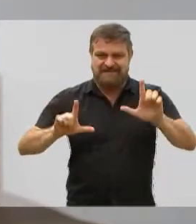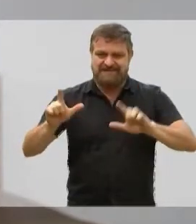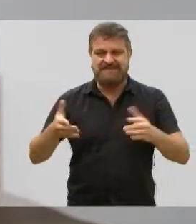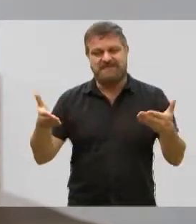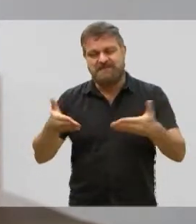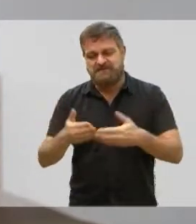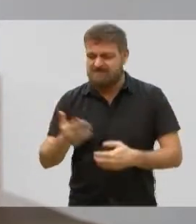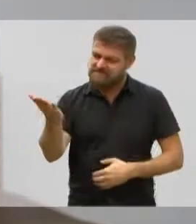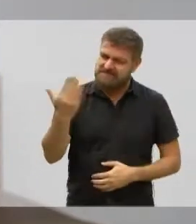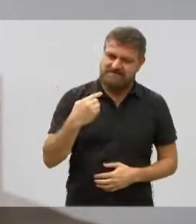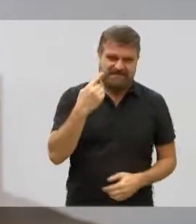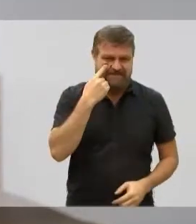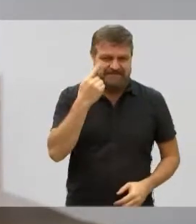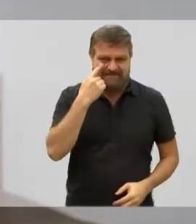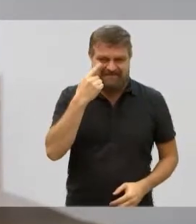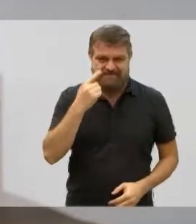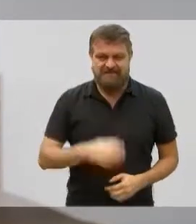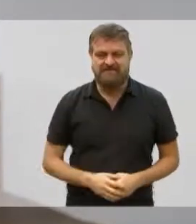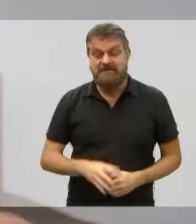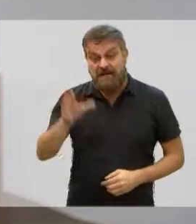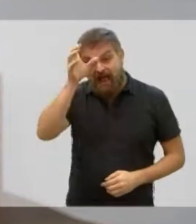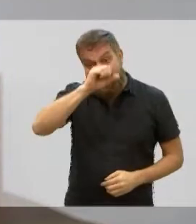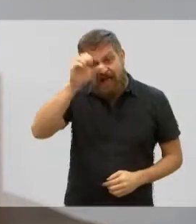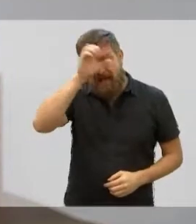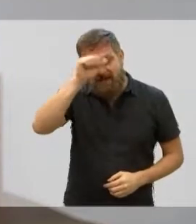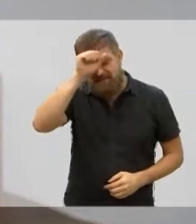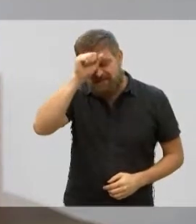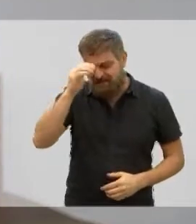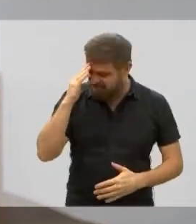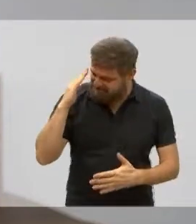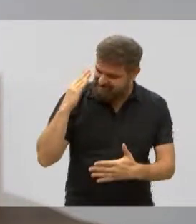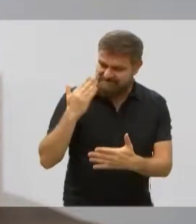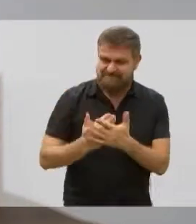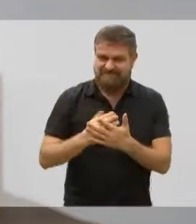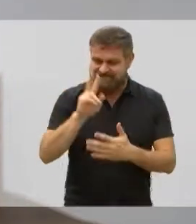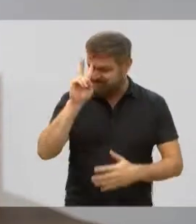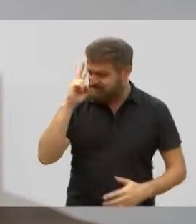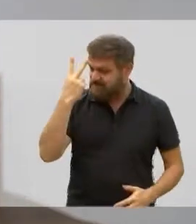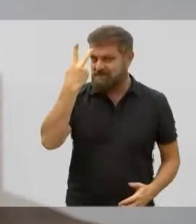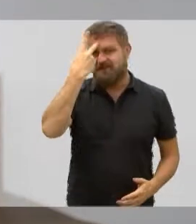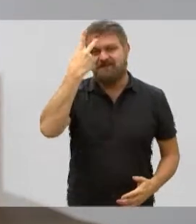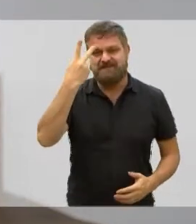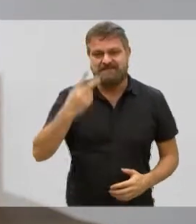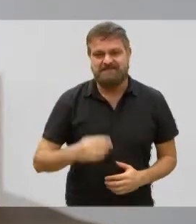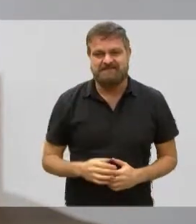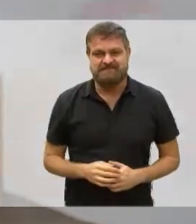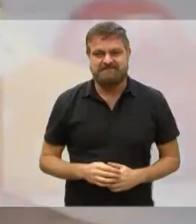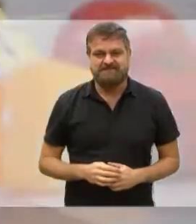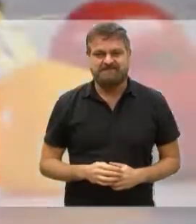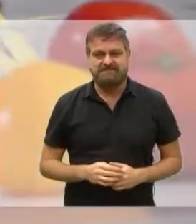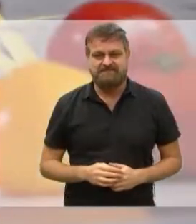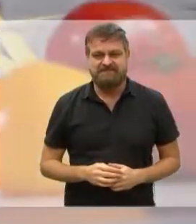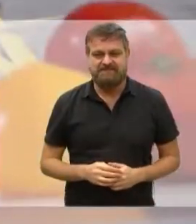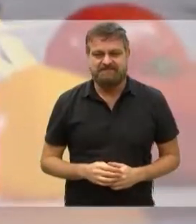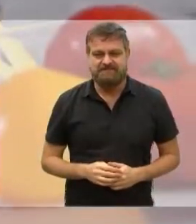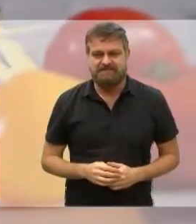fazer no programa de hoje. Esteja conosco, você vai aprender e eu tenho certeza mudar o seu olhar.